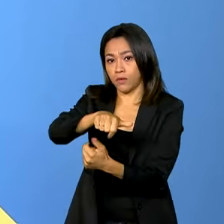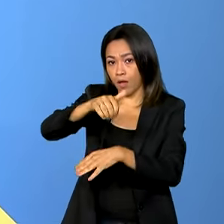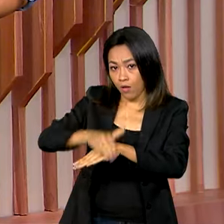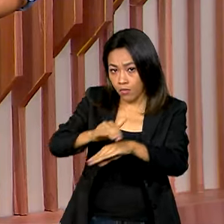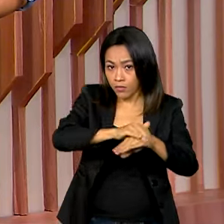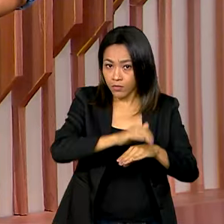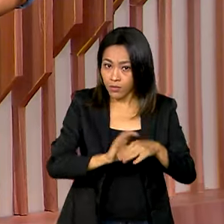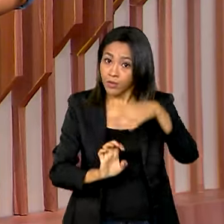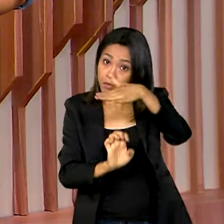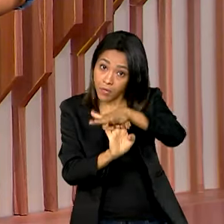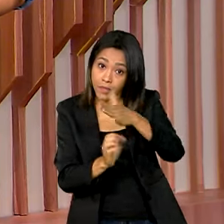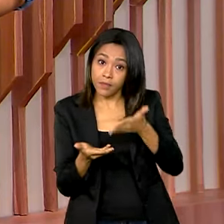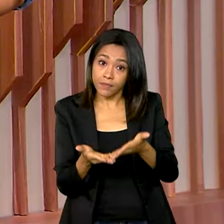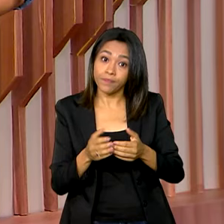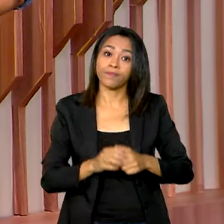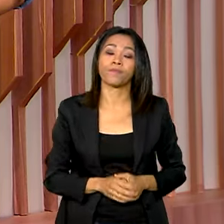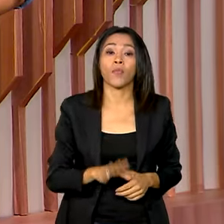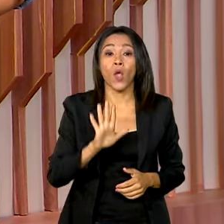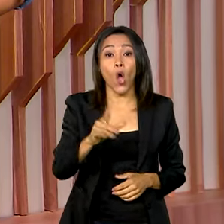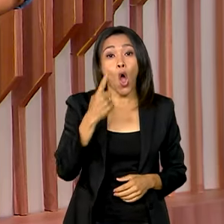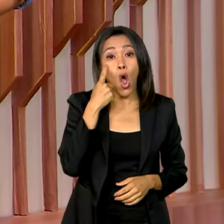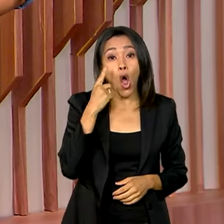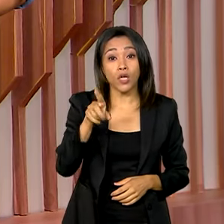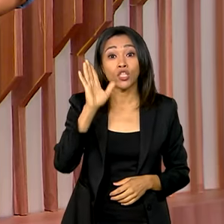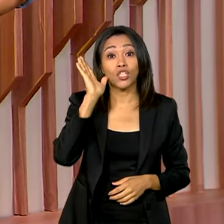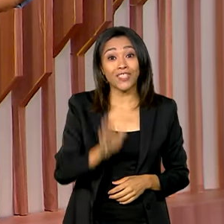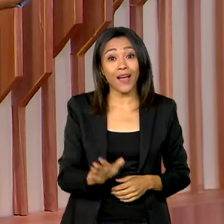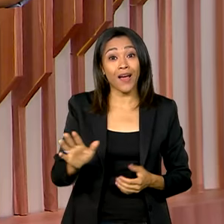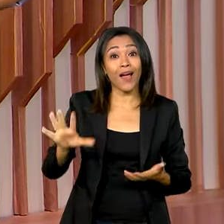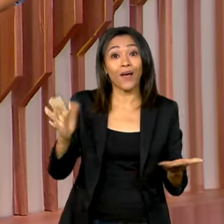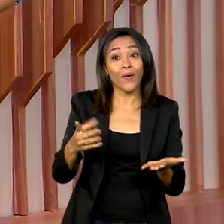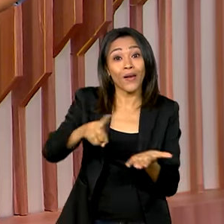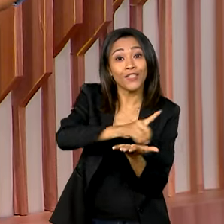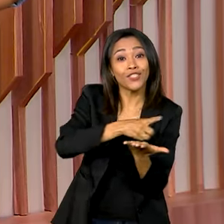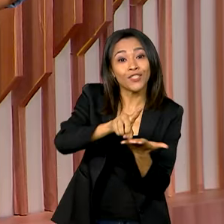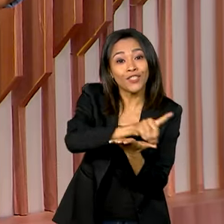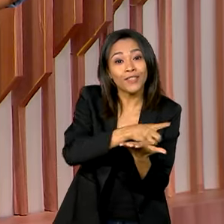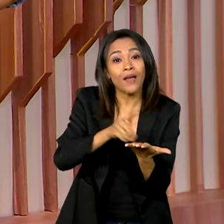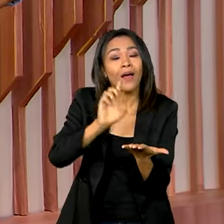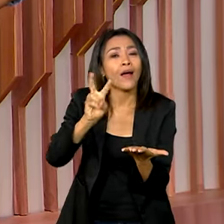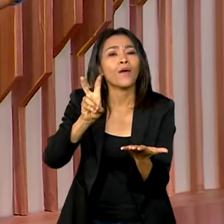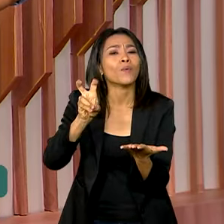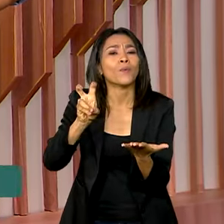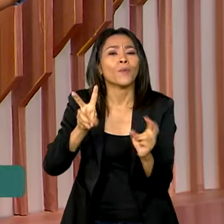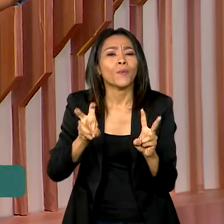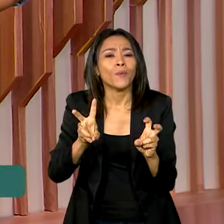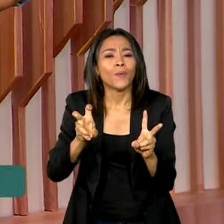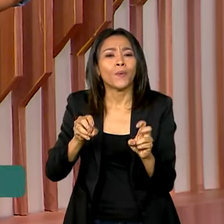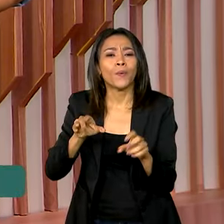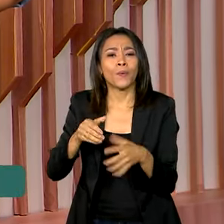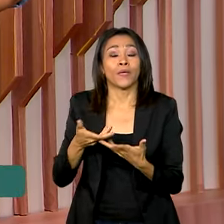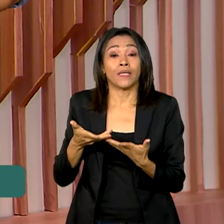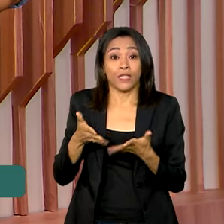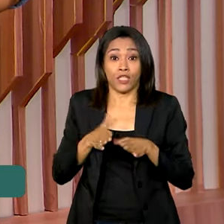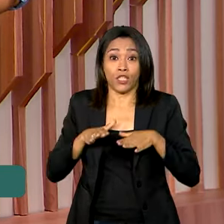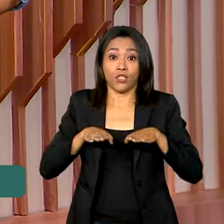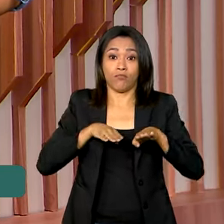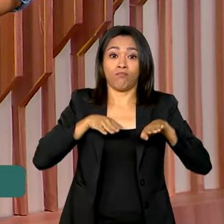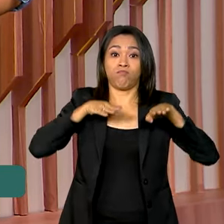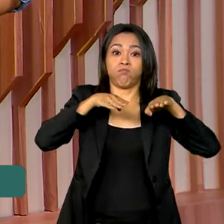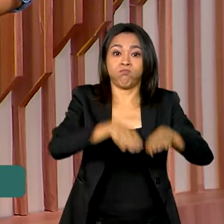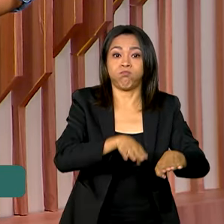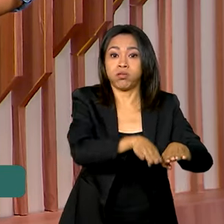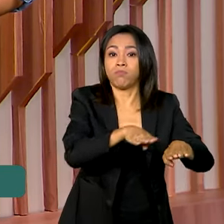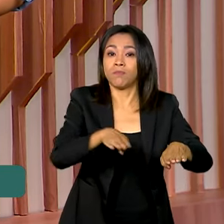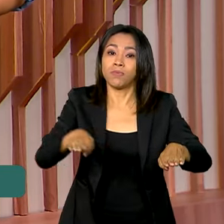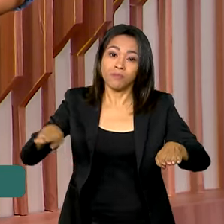praticando. Olha só, saiu a versão digital da credencial de estacionamento exclusivo para pessoas acima de